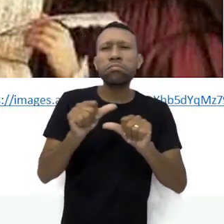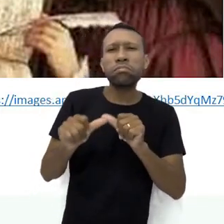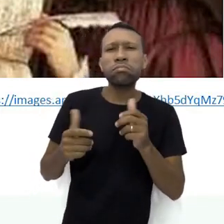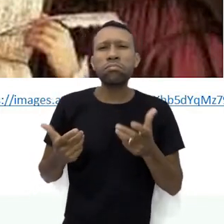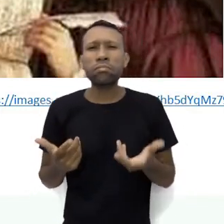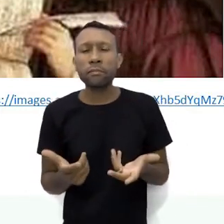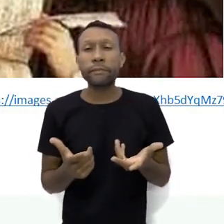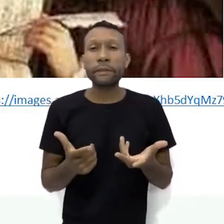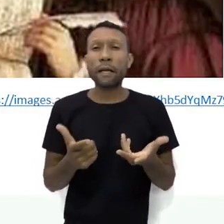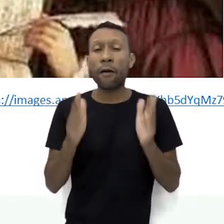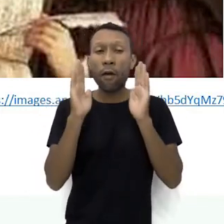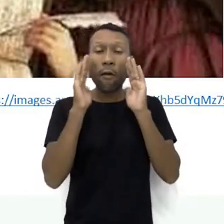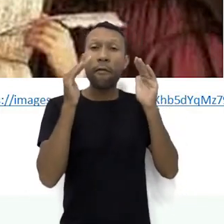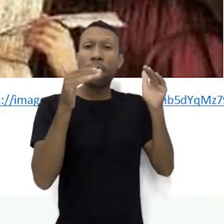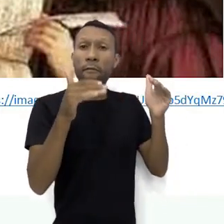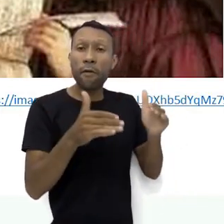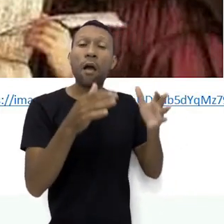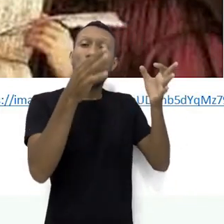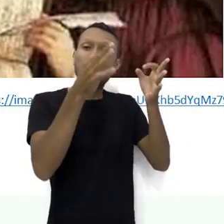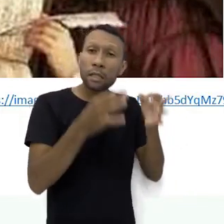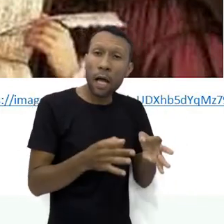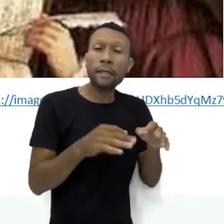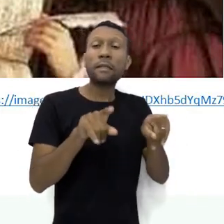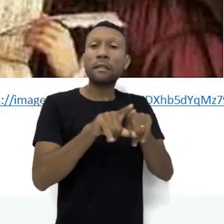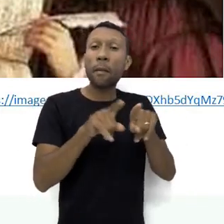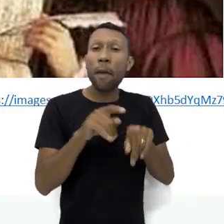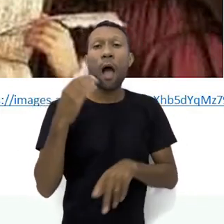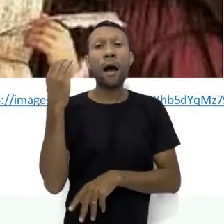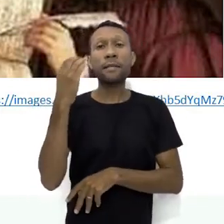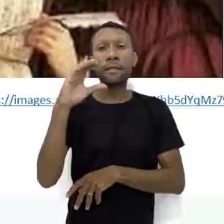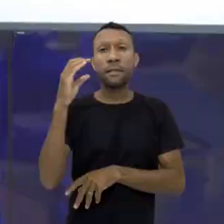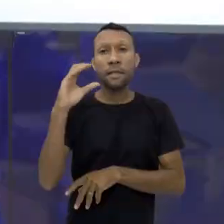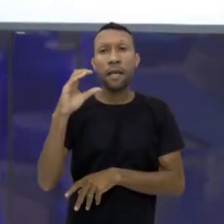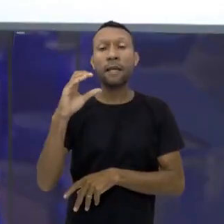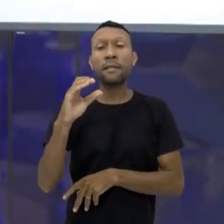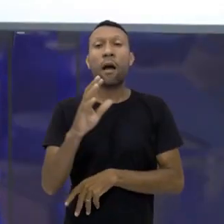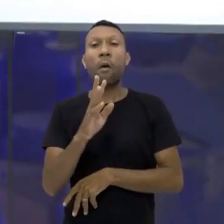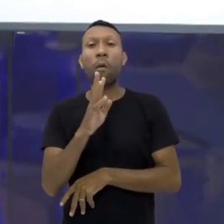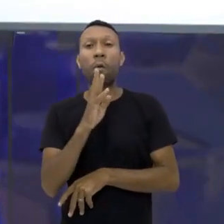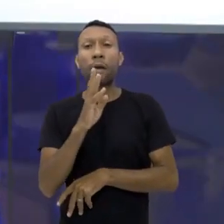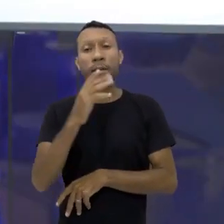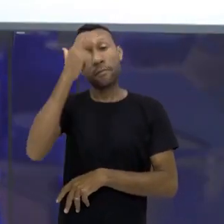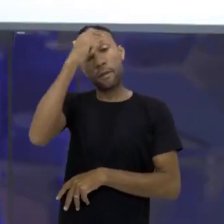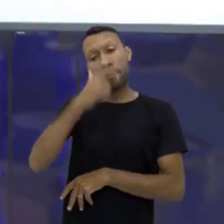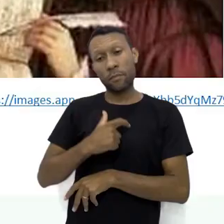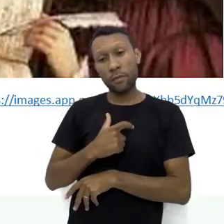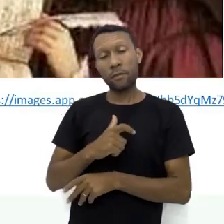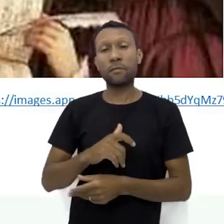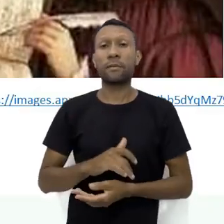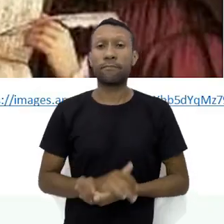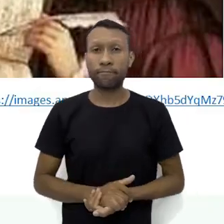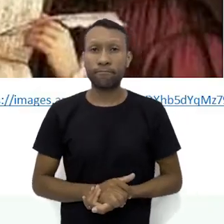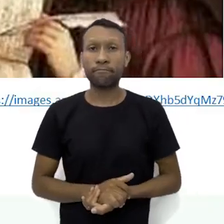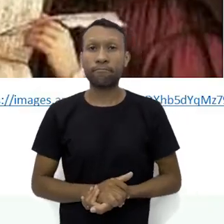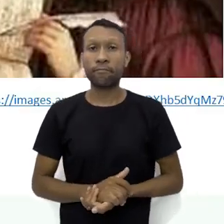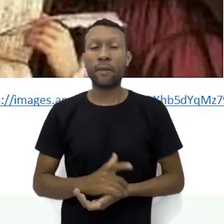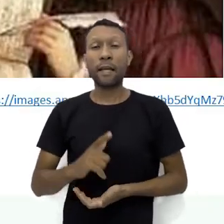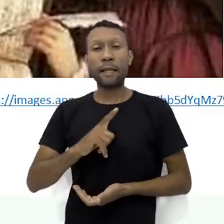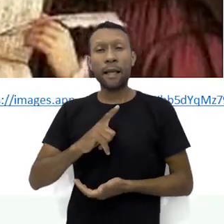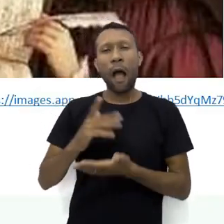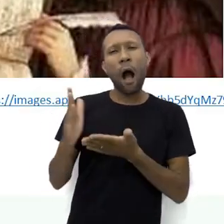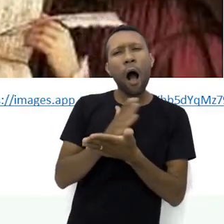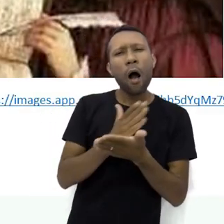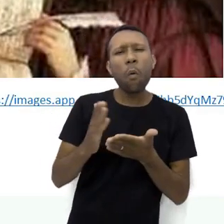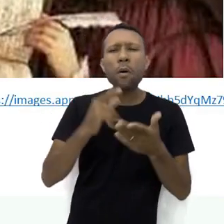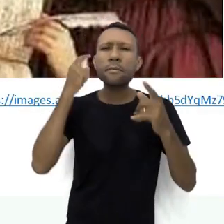estavam voltados para a razão, a ciência e o conhecimento do próprio ser humano. Tais preocupações